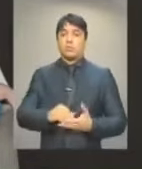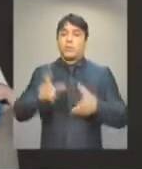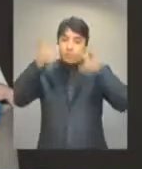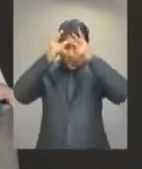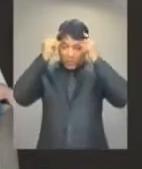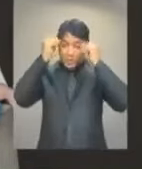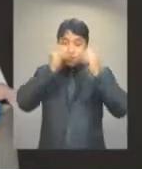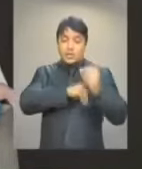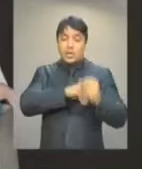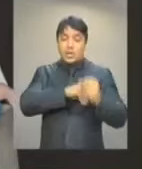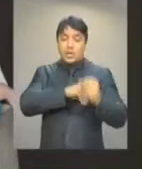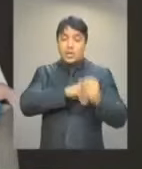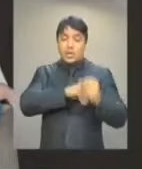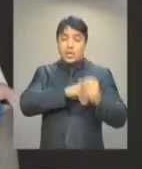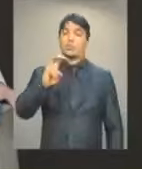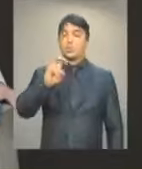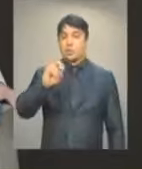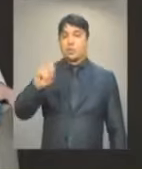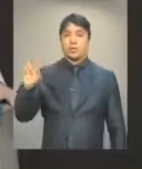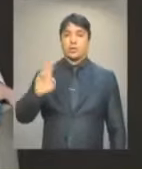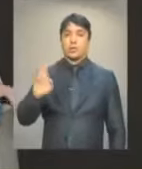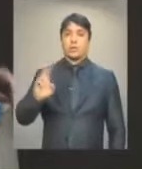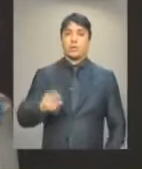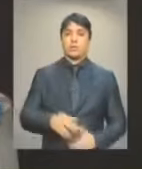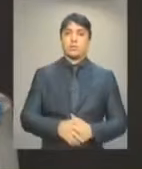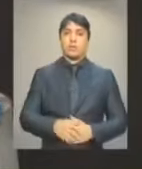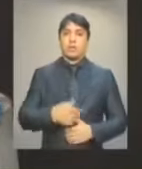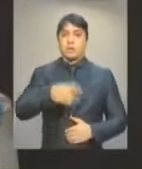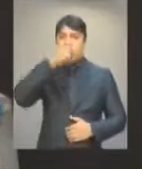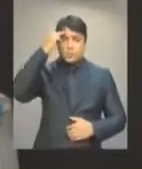ganha R$ 1.200, R$ 1.500,